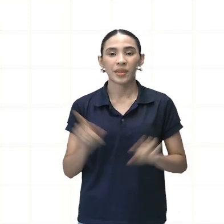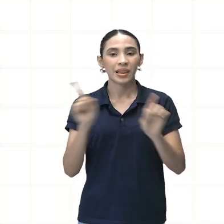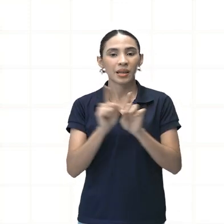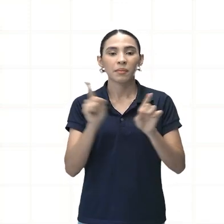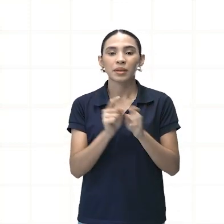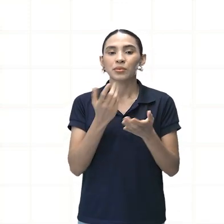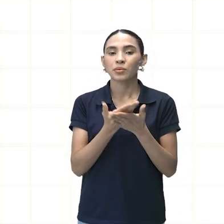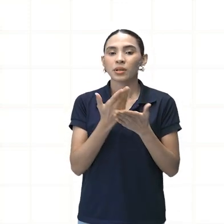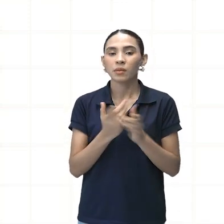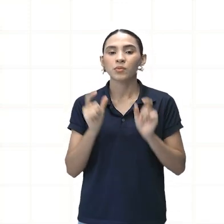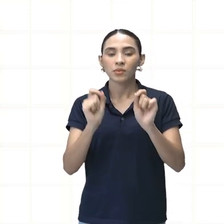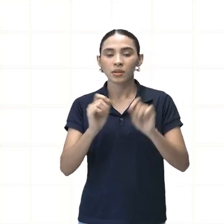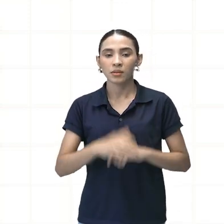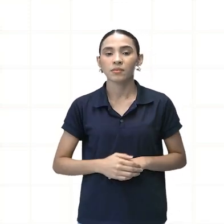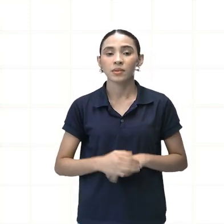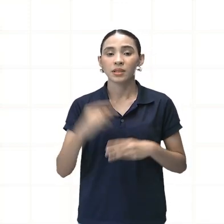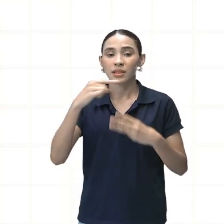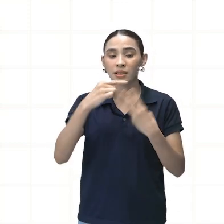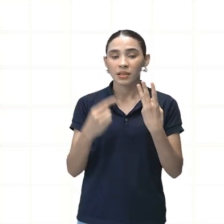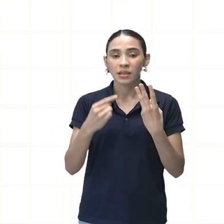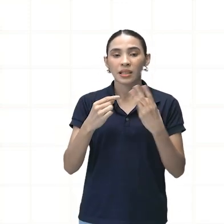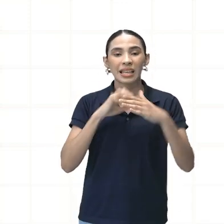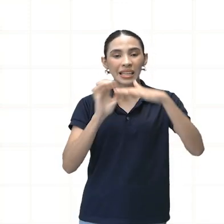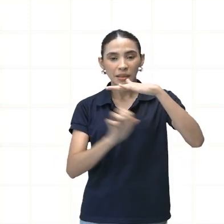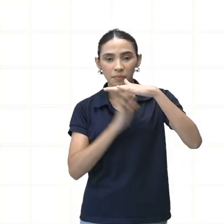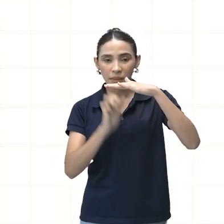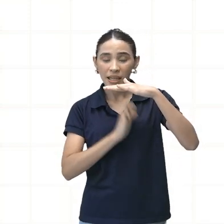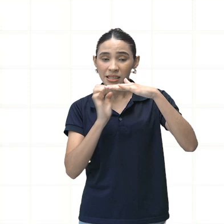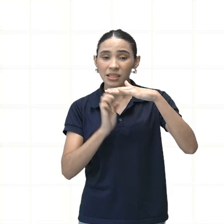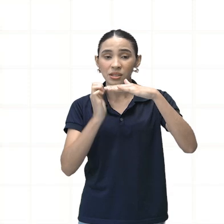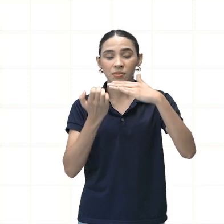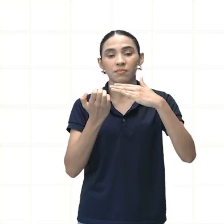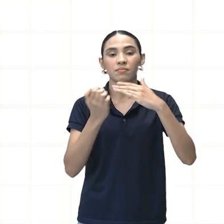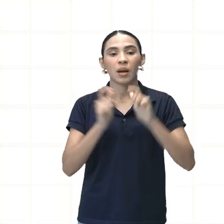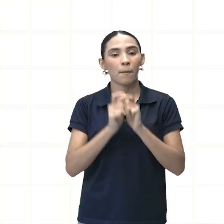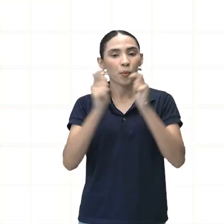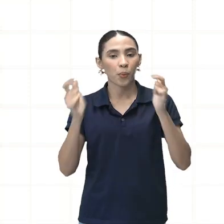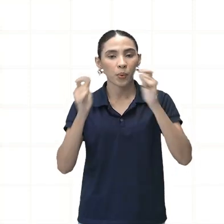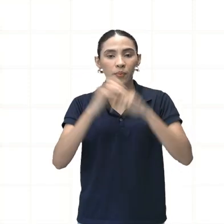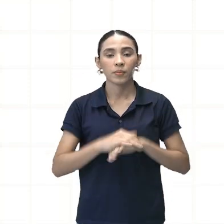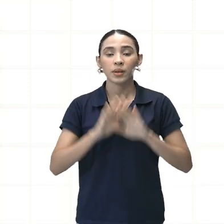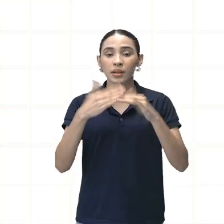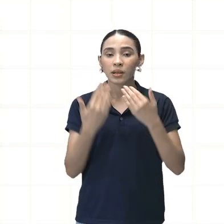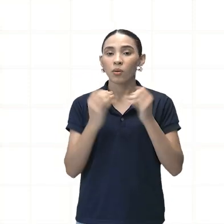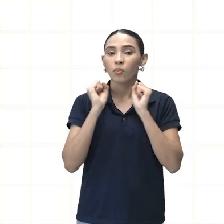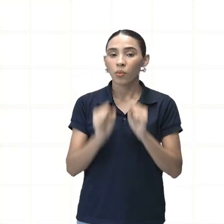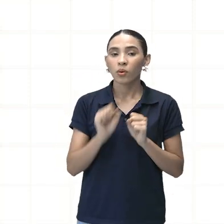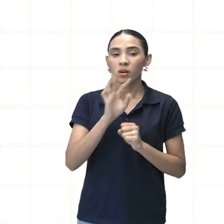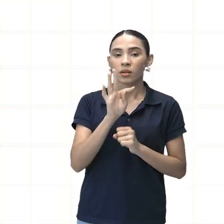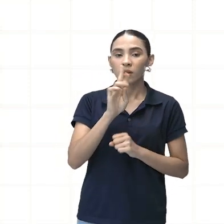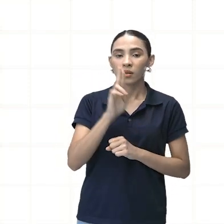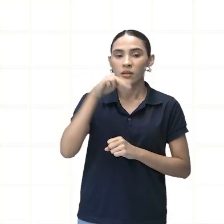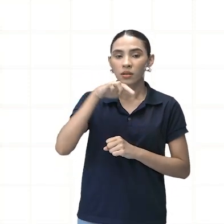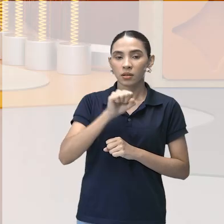falamos também sobre as transnacionais. E eu falei para vocês que a gente pode denominar